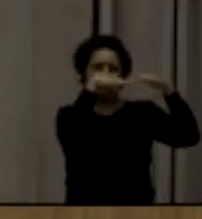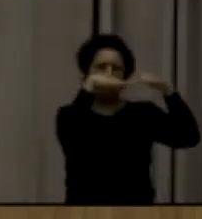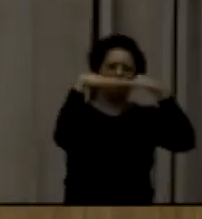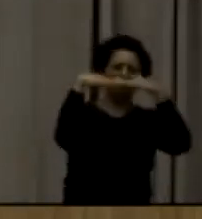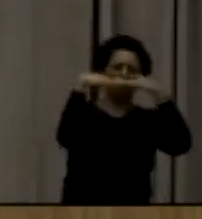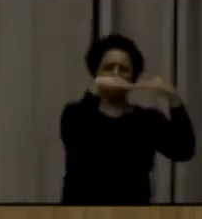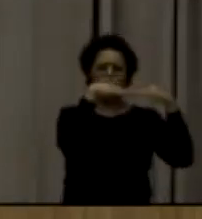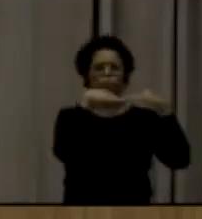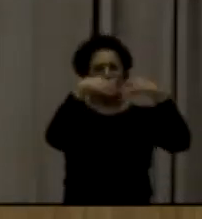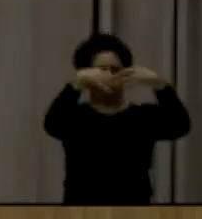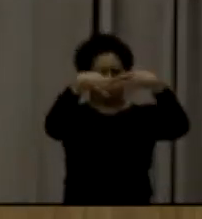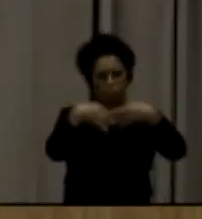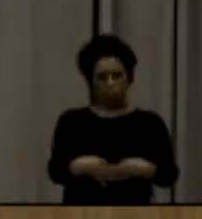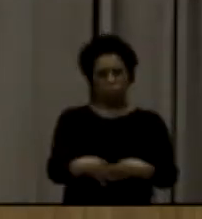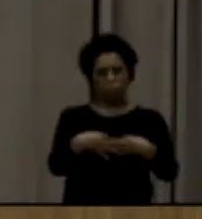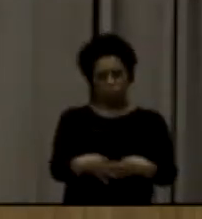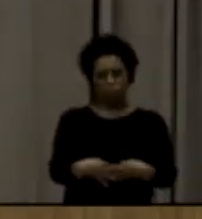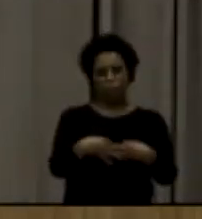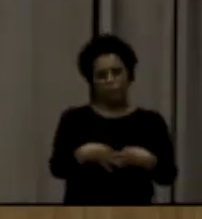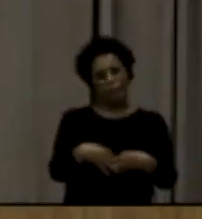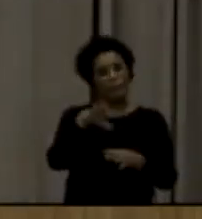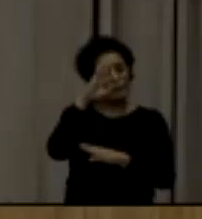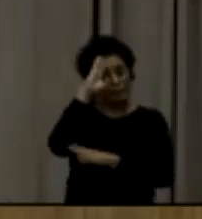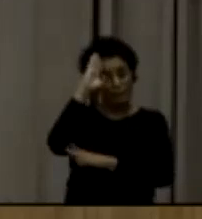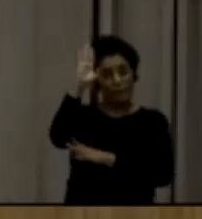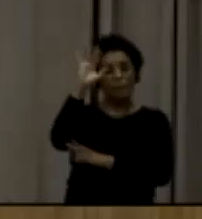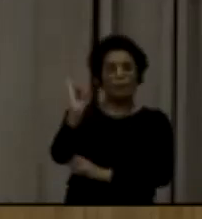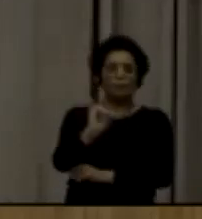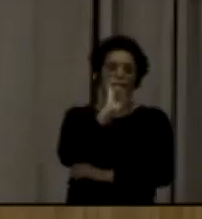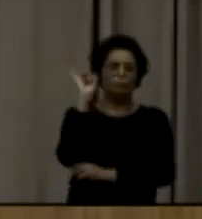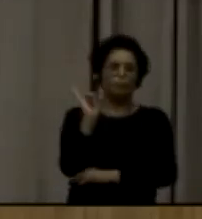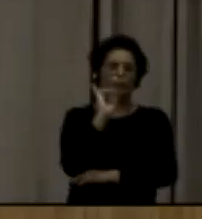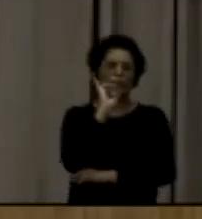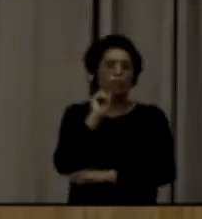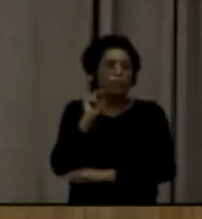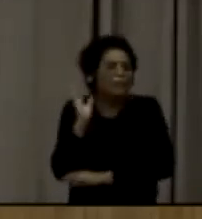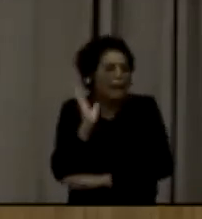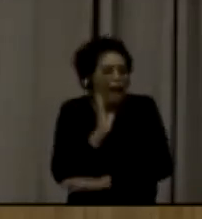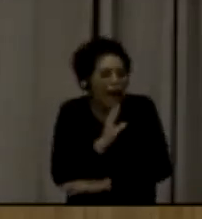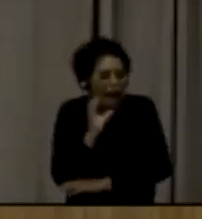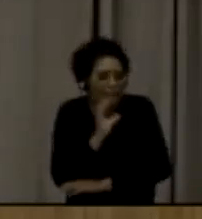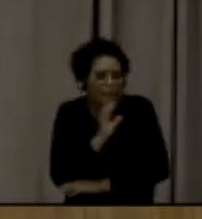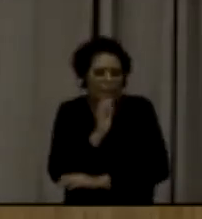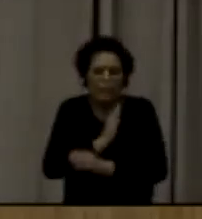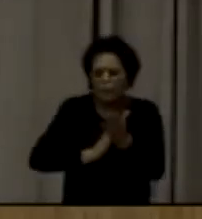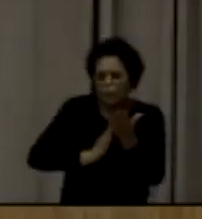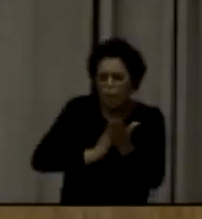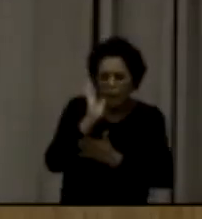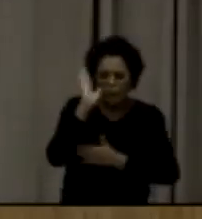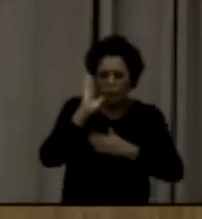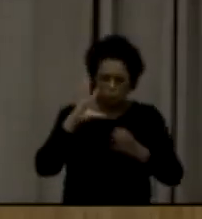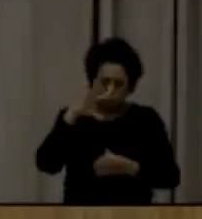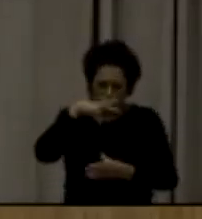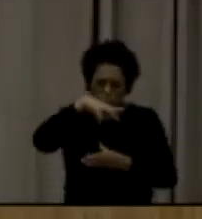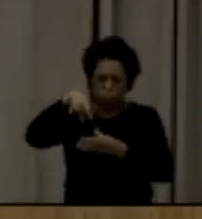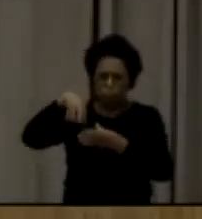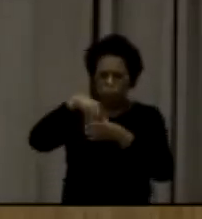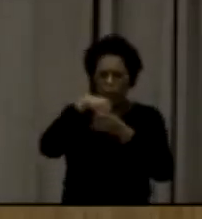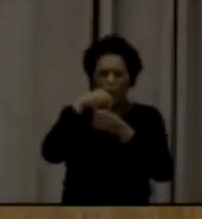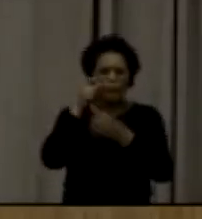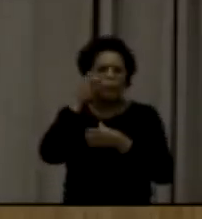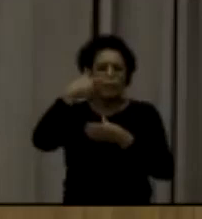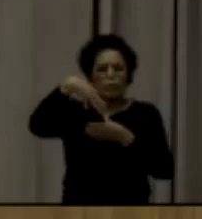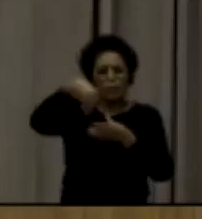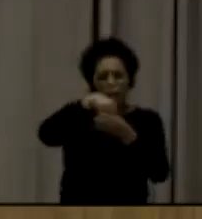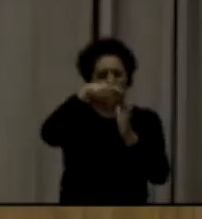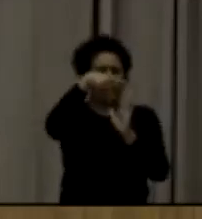um nível absoluto, que sejam fundamentais para que rapidamente elas sejam passadas para uma incorporação de interesses